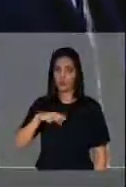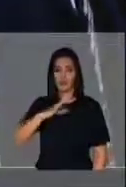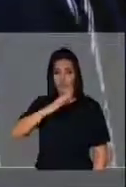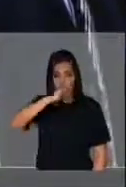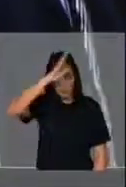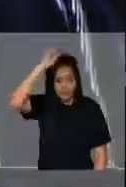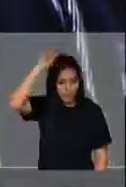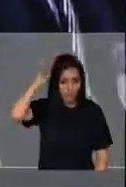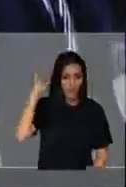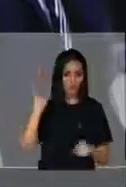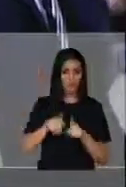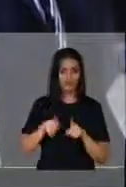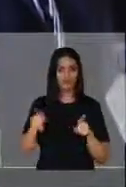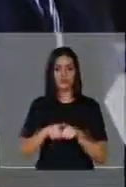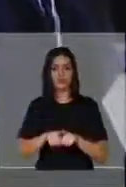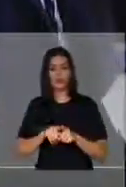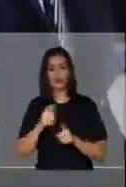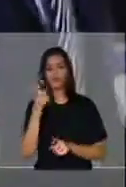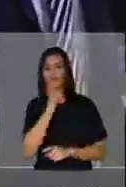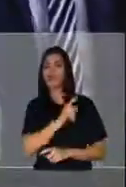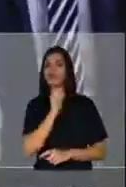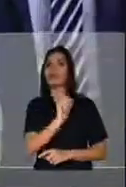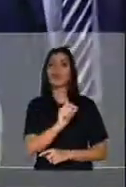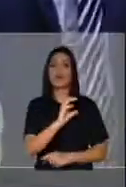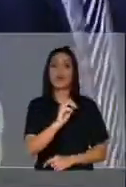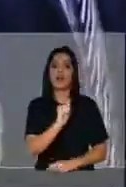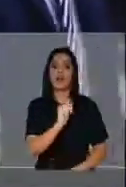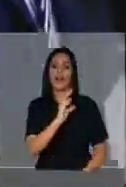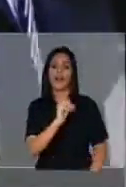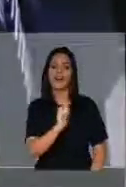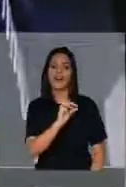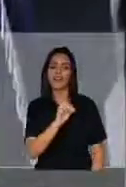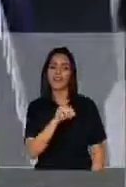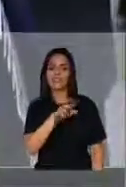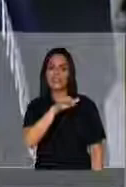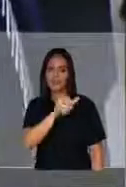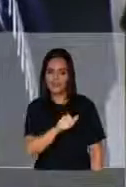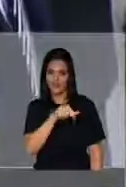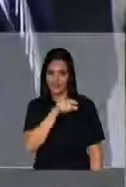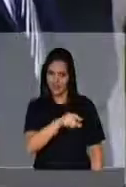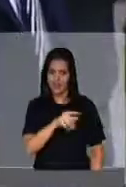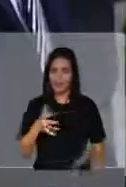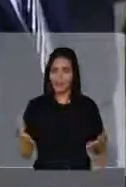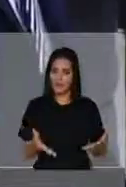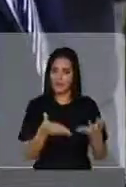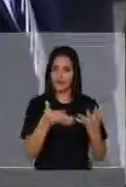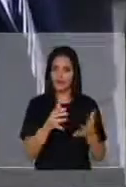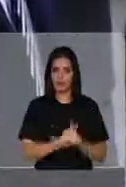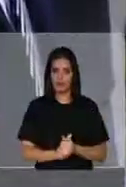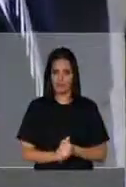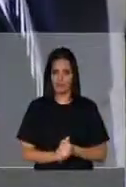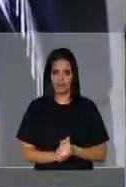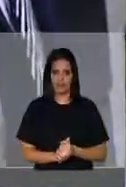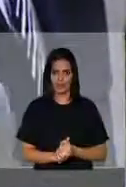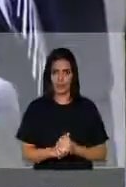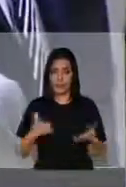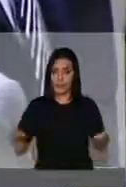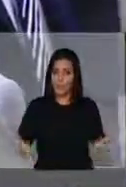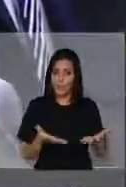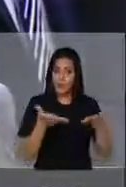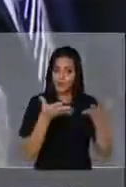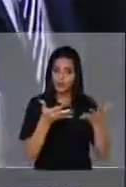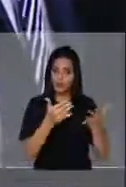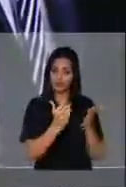para a academia de promoção a tenente. E, com certeza,